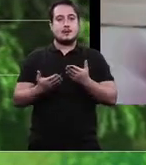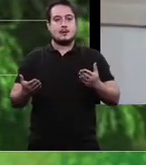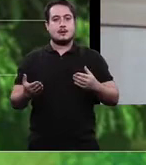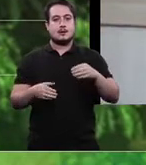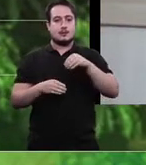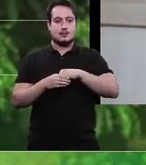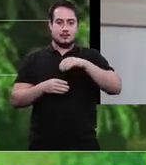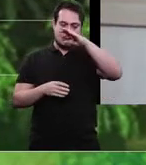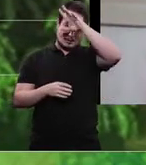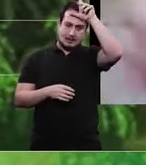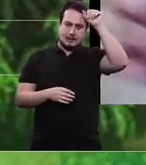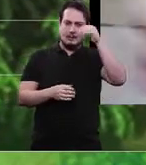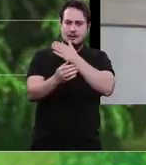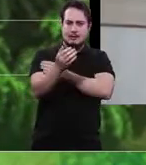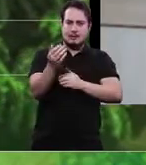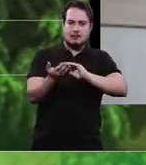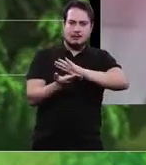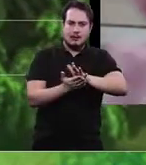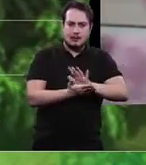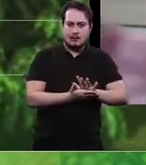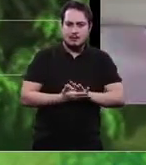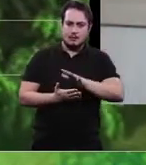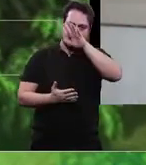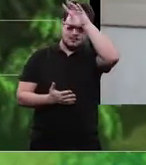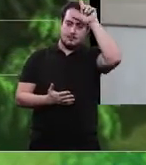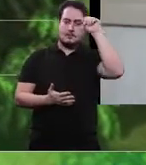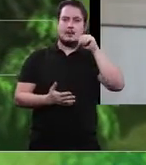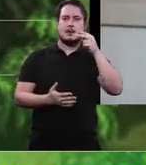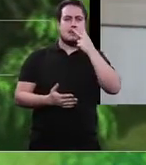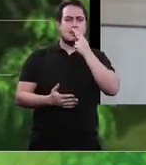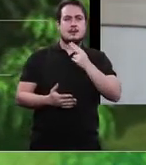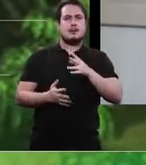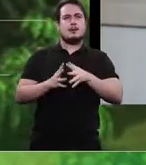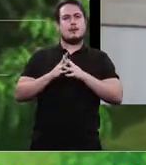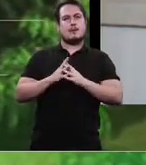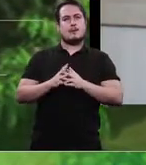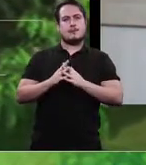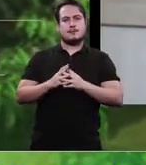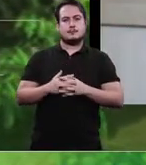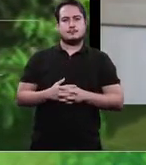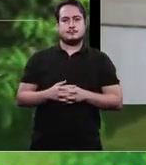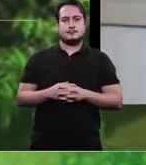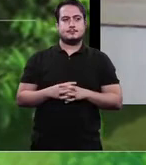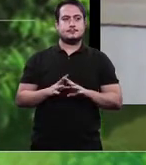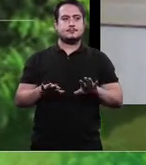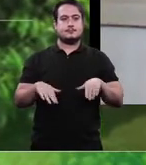Amazônia e destruindo a Amazônia parece trazer de fato alguma coisa. Então,